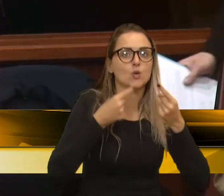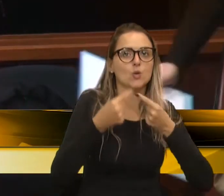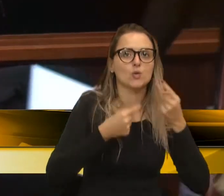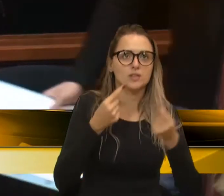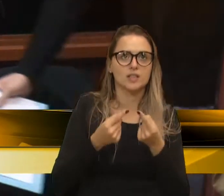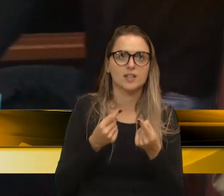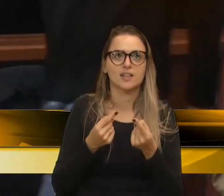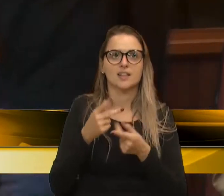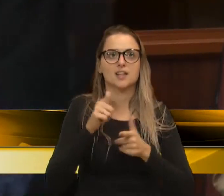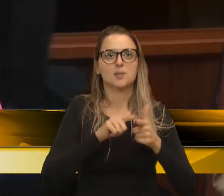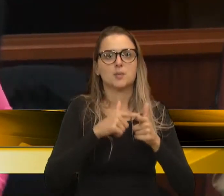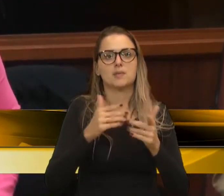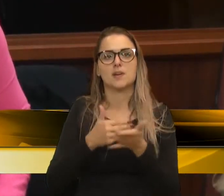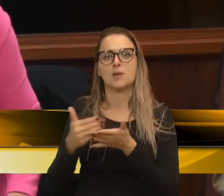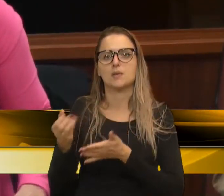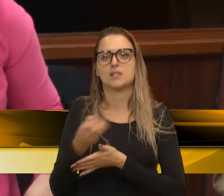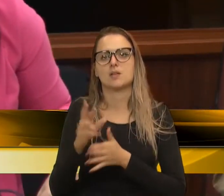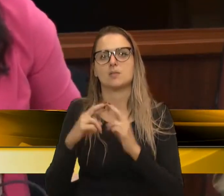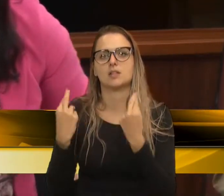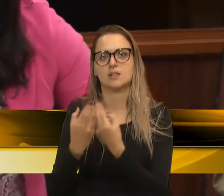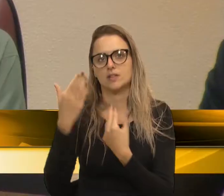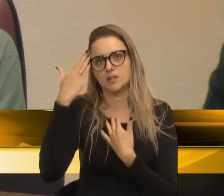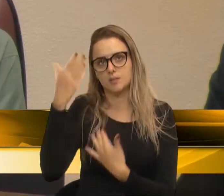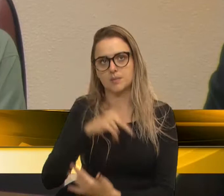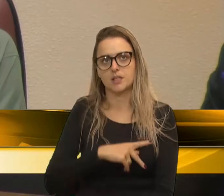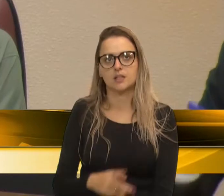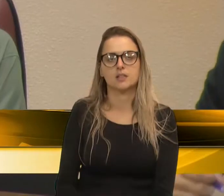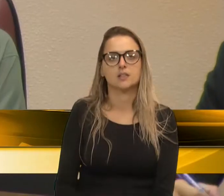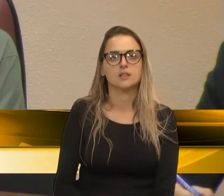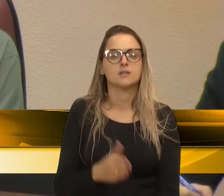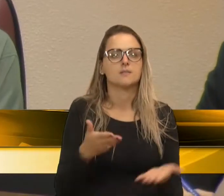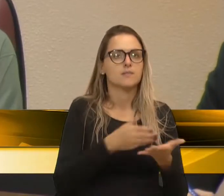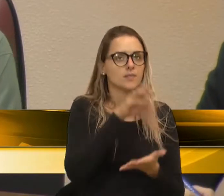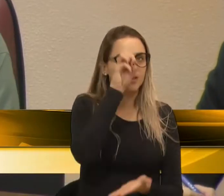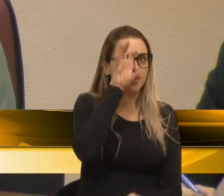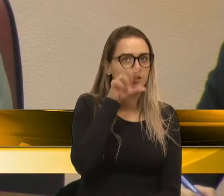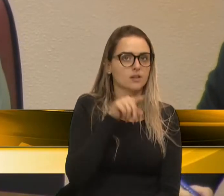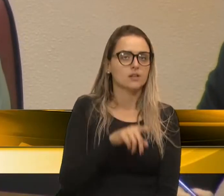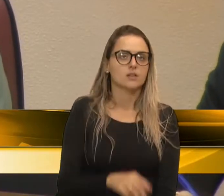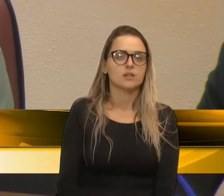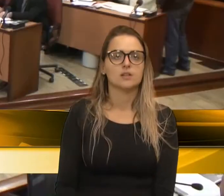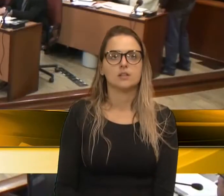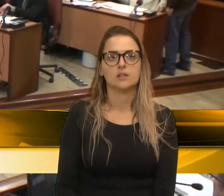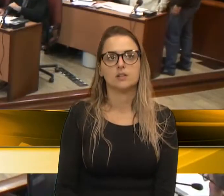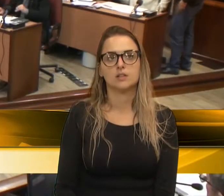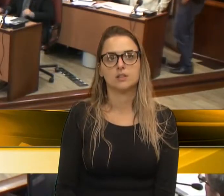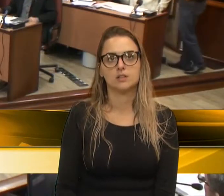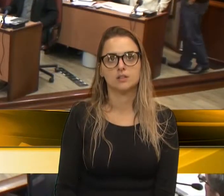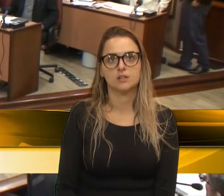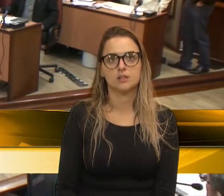nova reunião, né? Então, era isso. Obrigada. Vereador Fiuza.